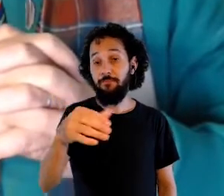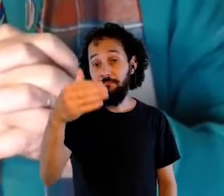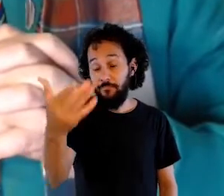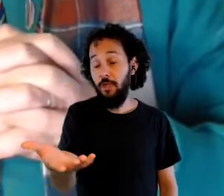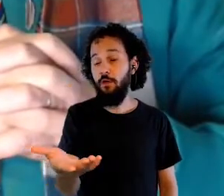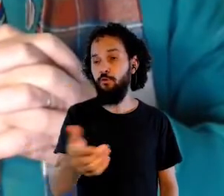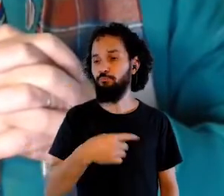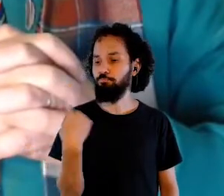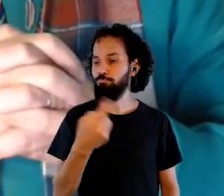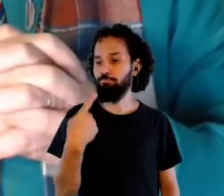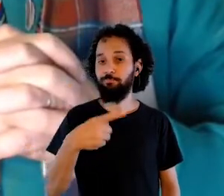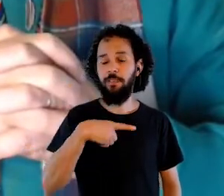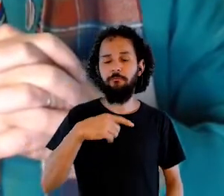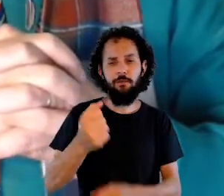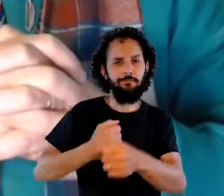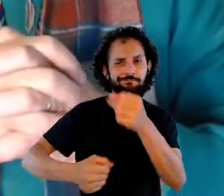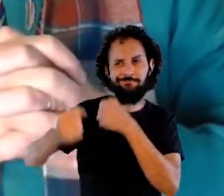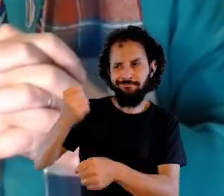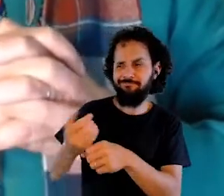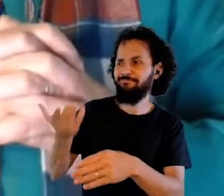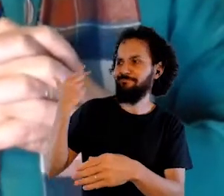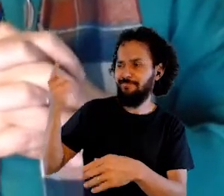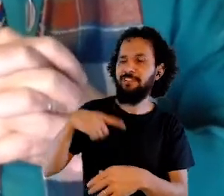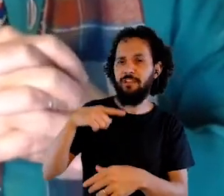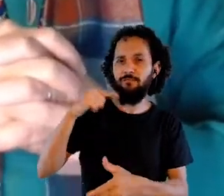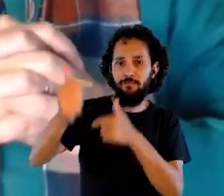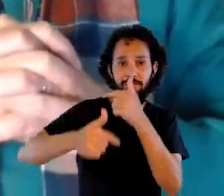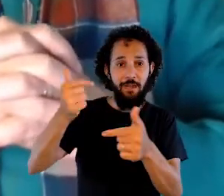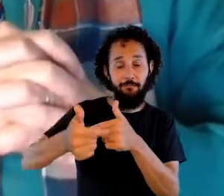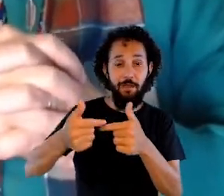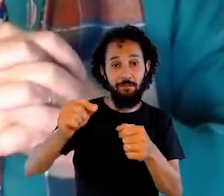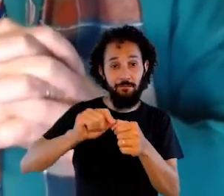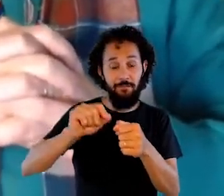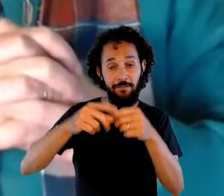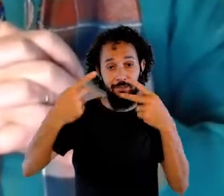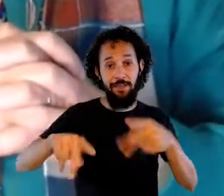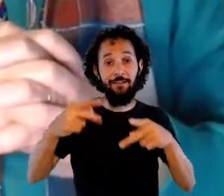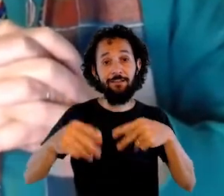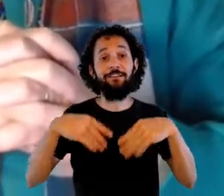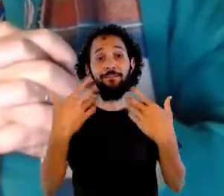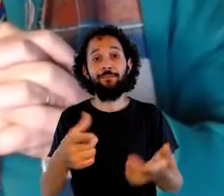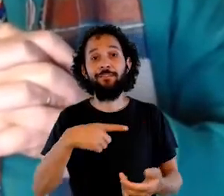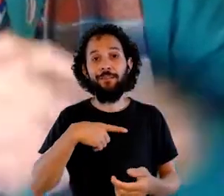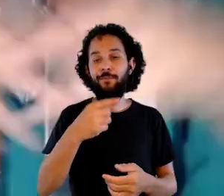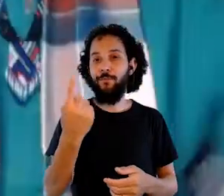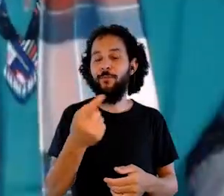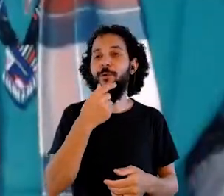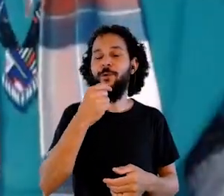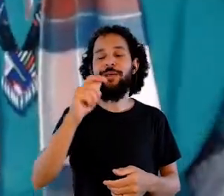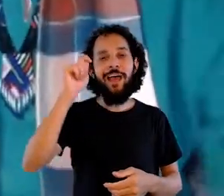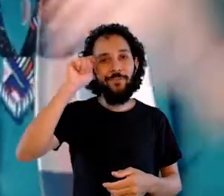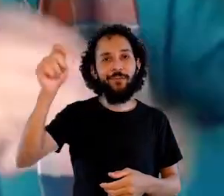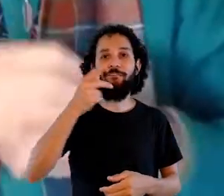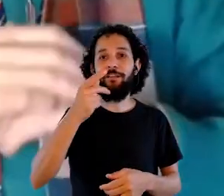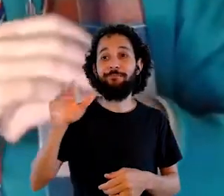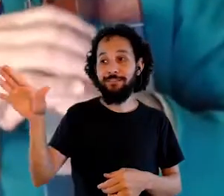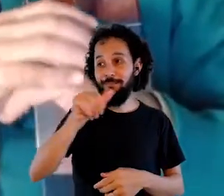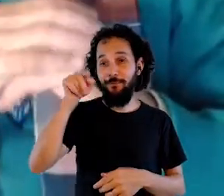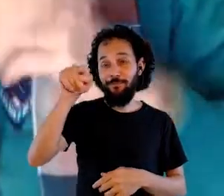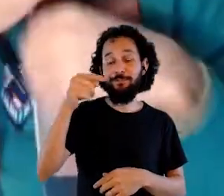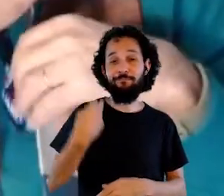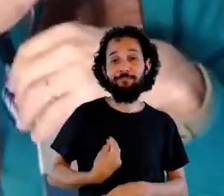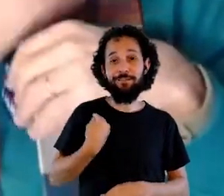atrás, reproduziu um trabalho que foi feito aqui, né? Então tem um ator brincando aqui para a gente chamar você para fazer um personagem no nosso